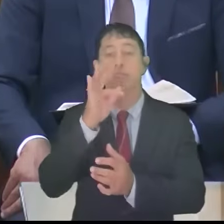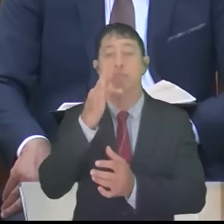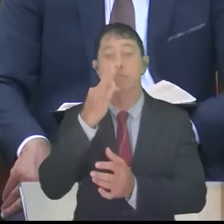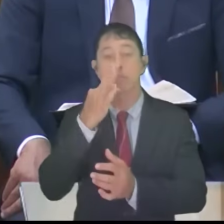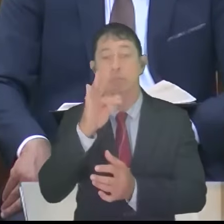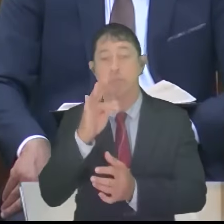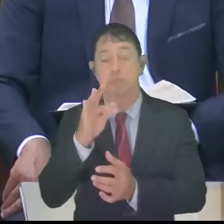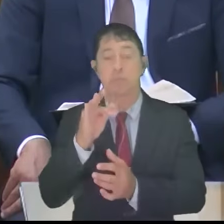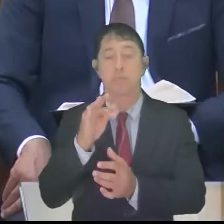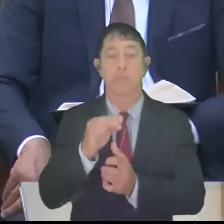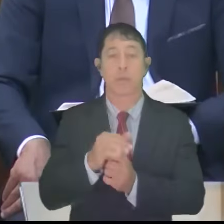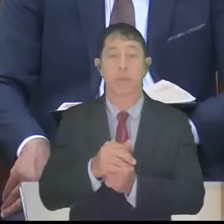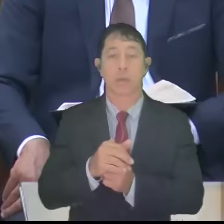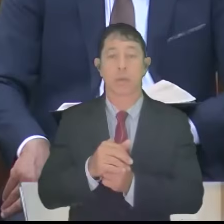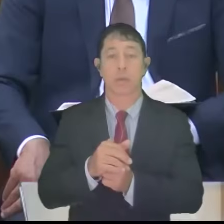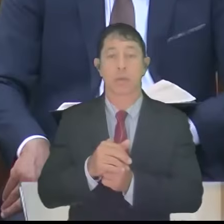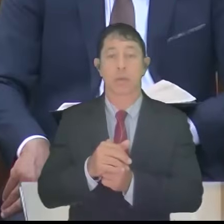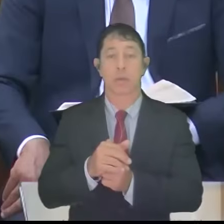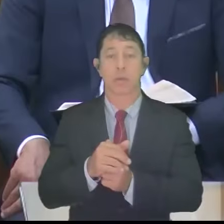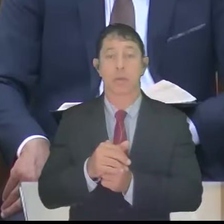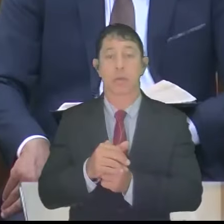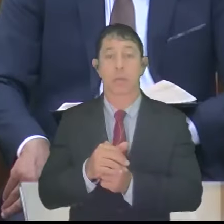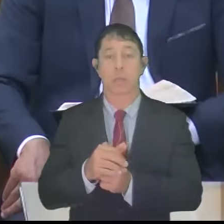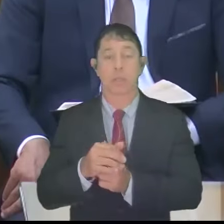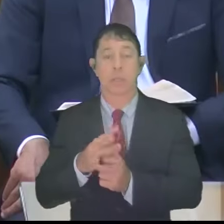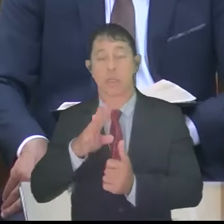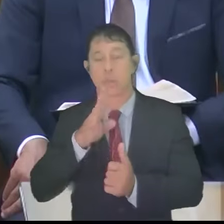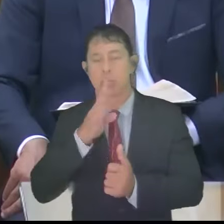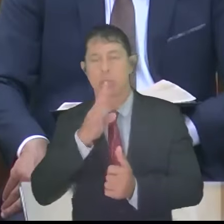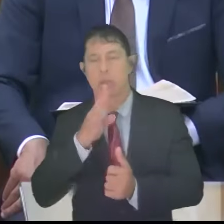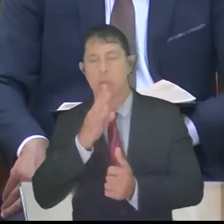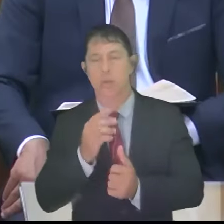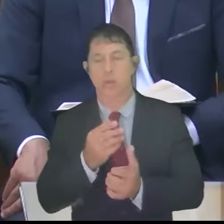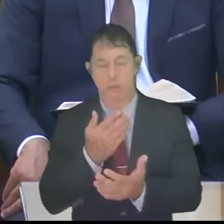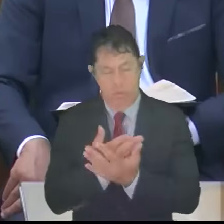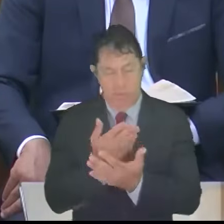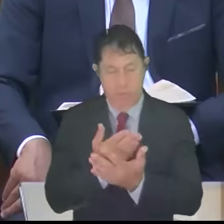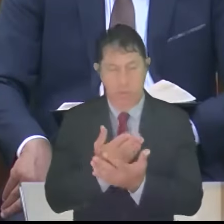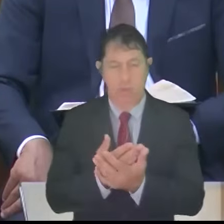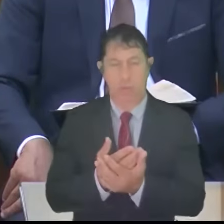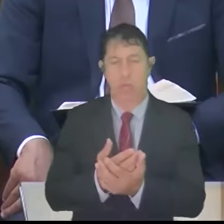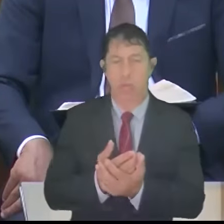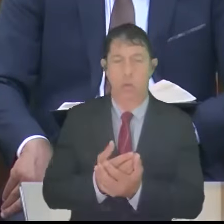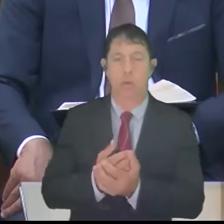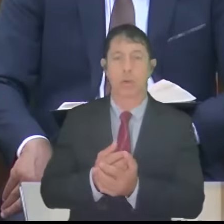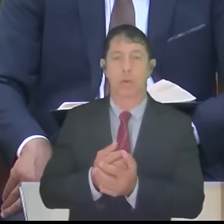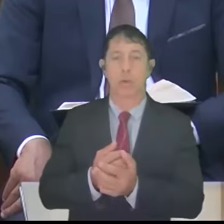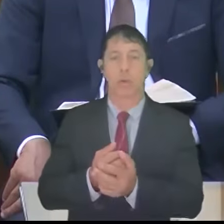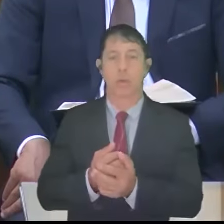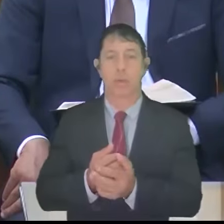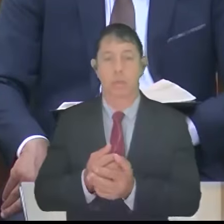os alimentos para que eles demorem mais. Louis Pasteur dizia: pouca